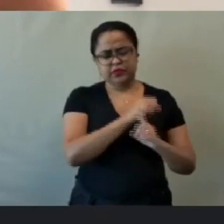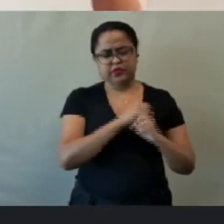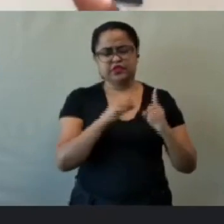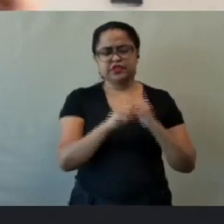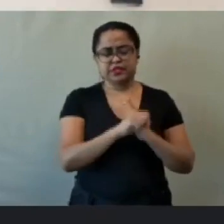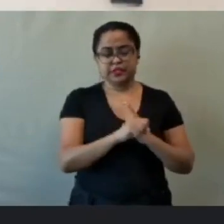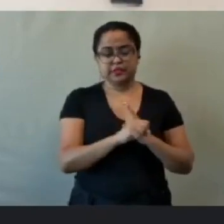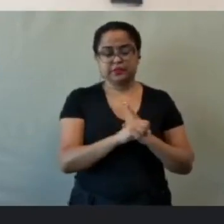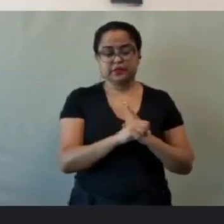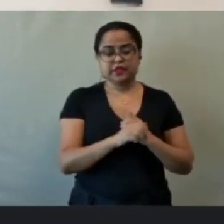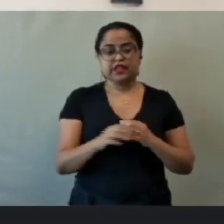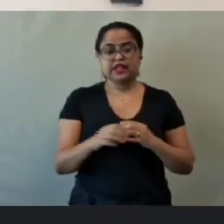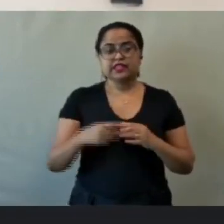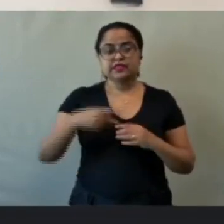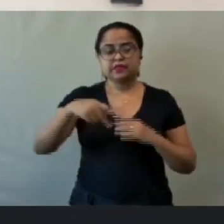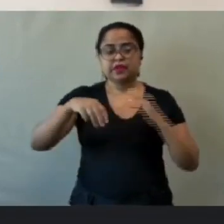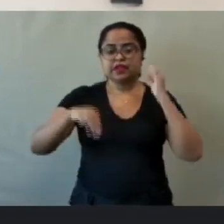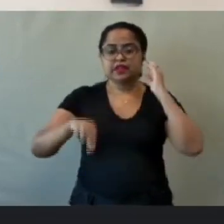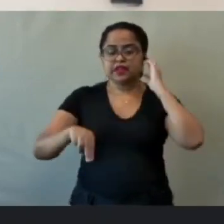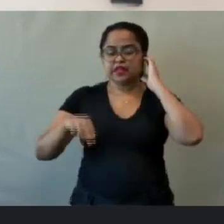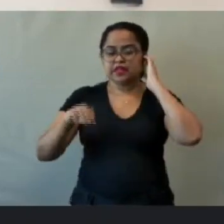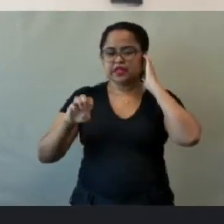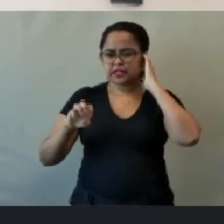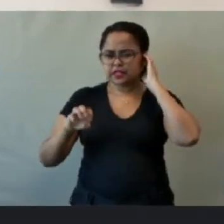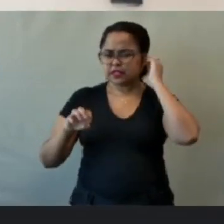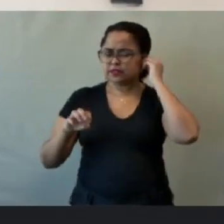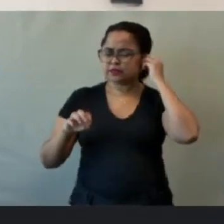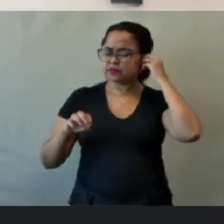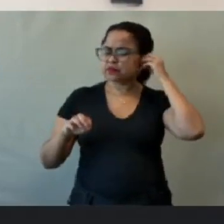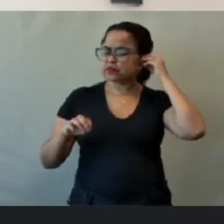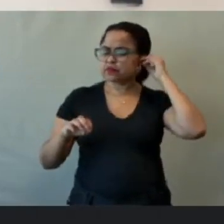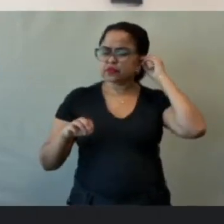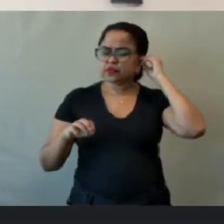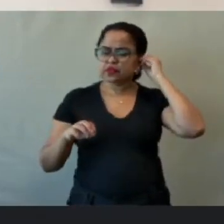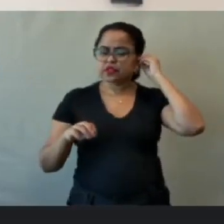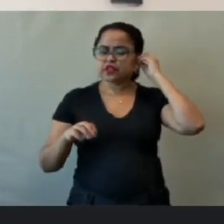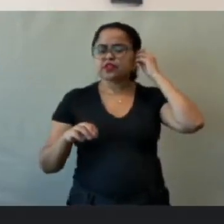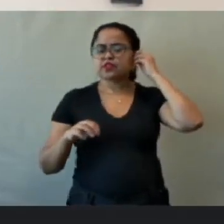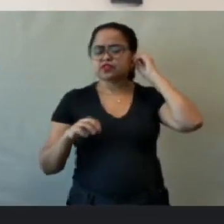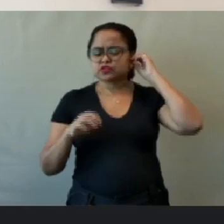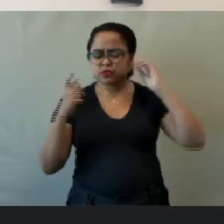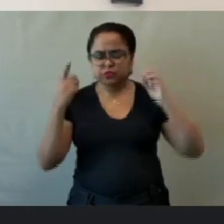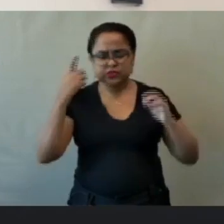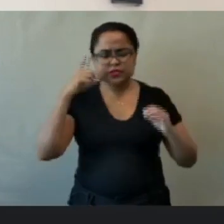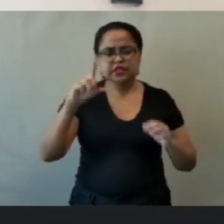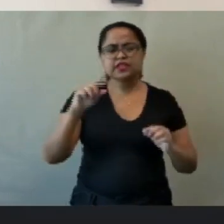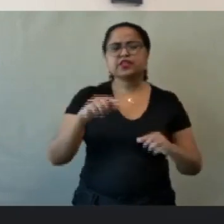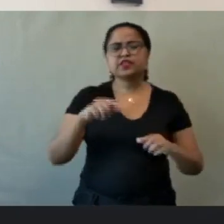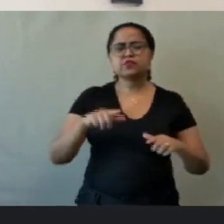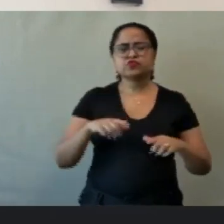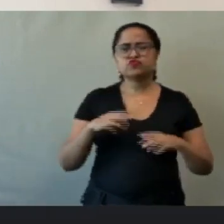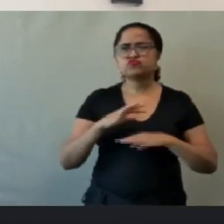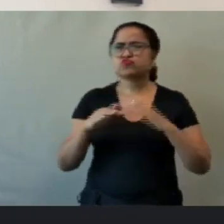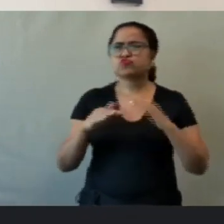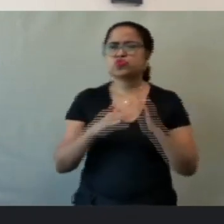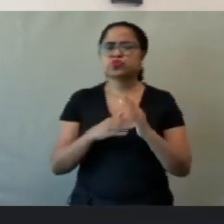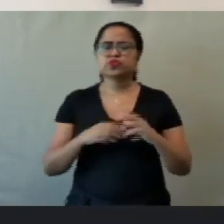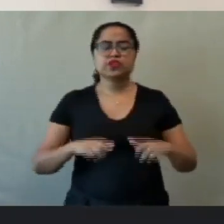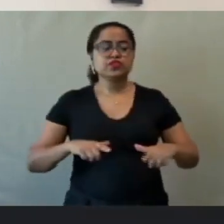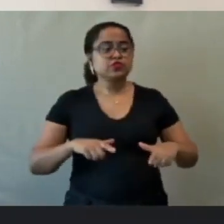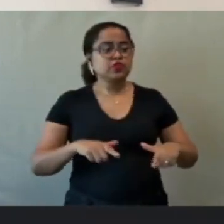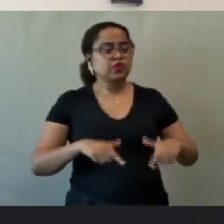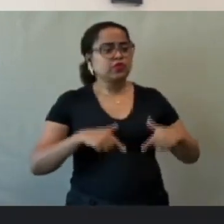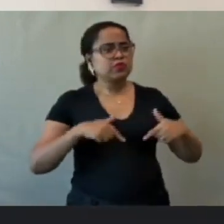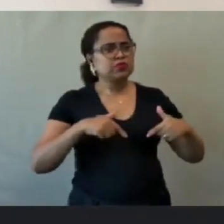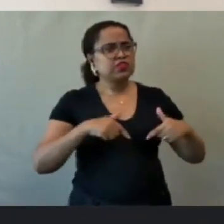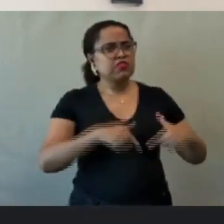Nacional de Educação, a gente conseguiu, na conferência, aprovar tudo aquilo que a gente defende como uma educação que garante os